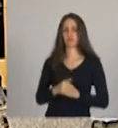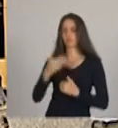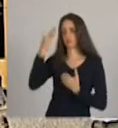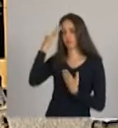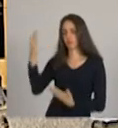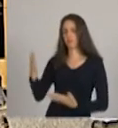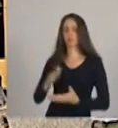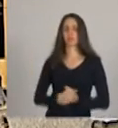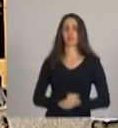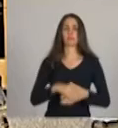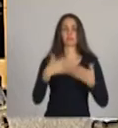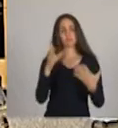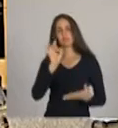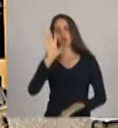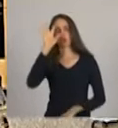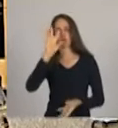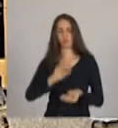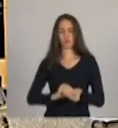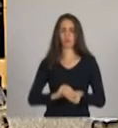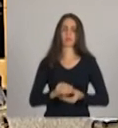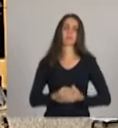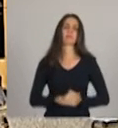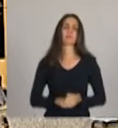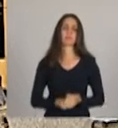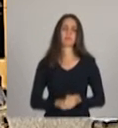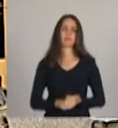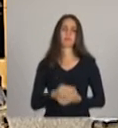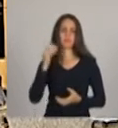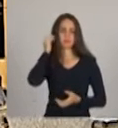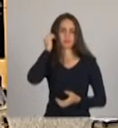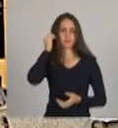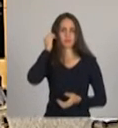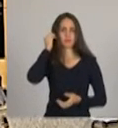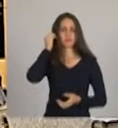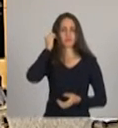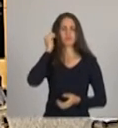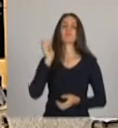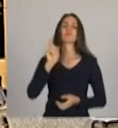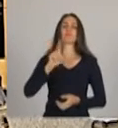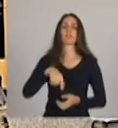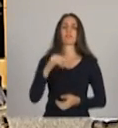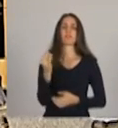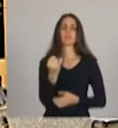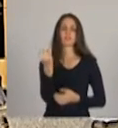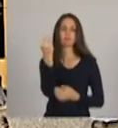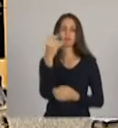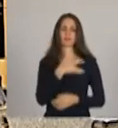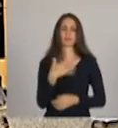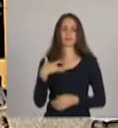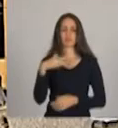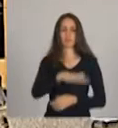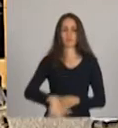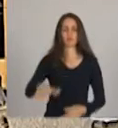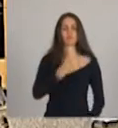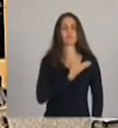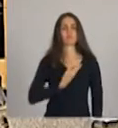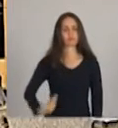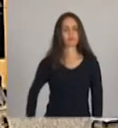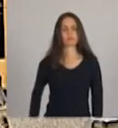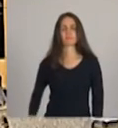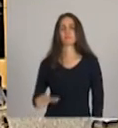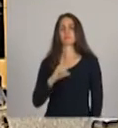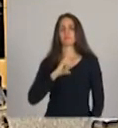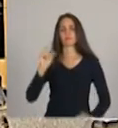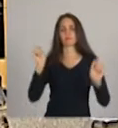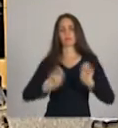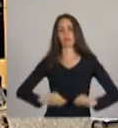deputado Irine. Então, só para concluir, é um levantamento de uma questão muito importante de saúde pública, temos